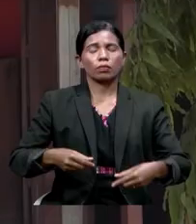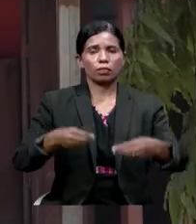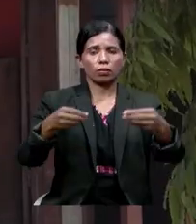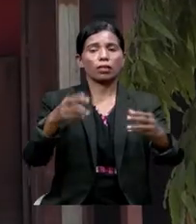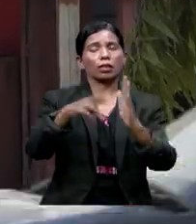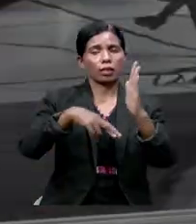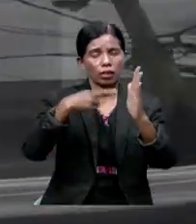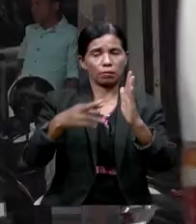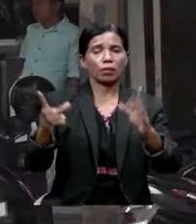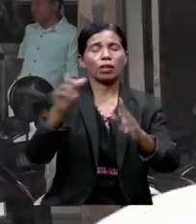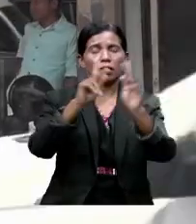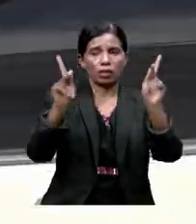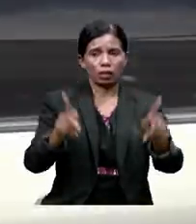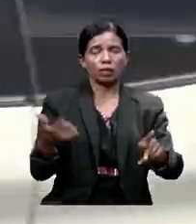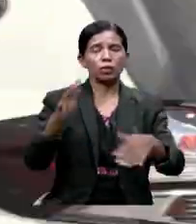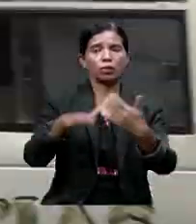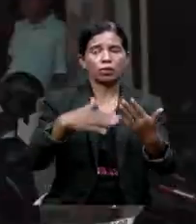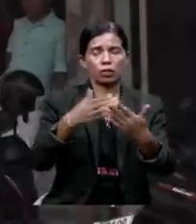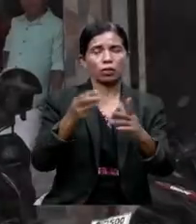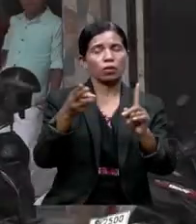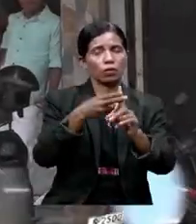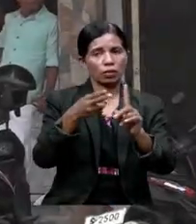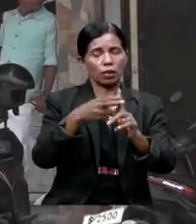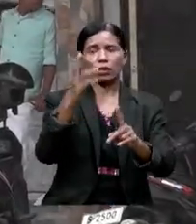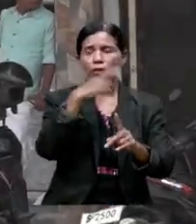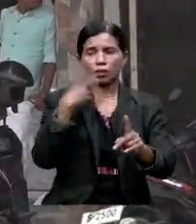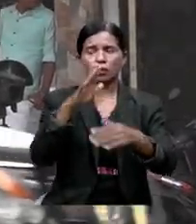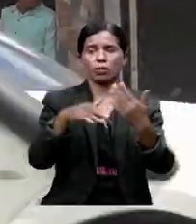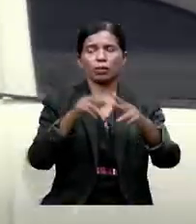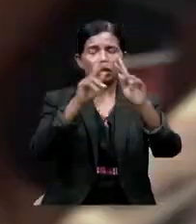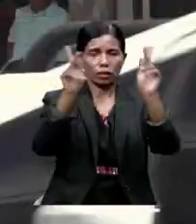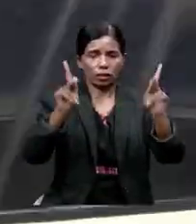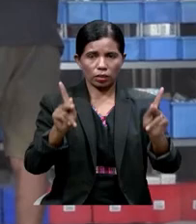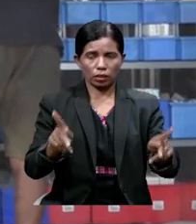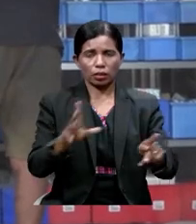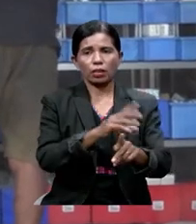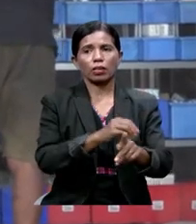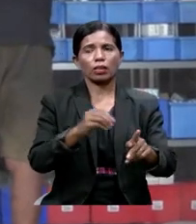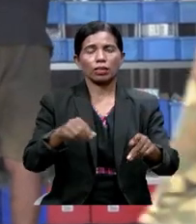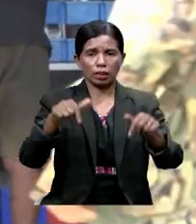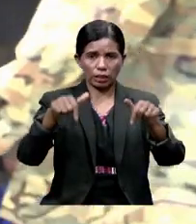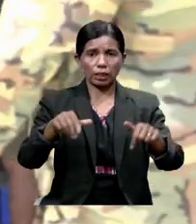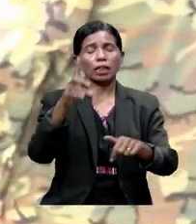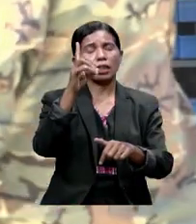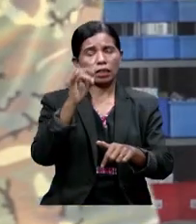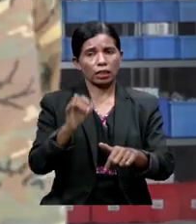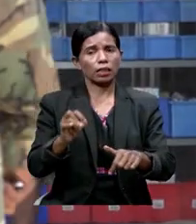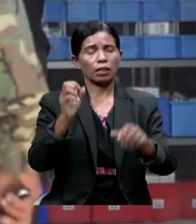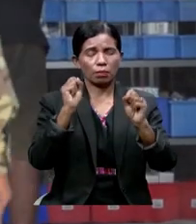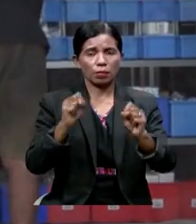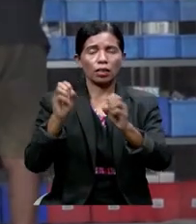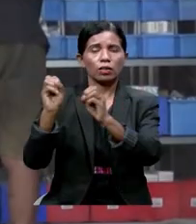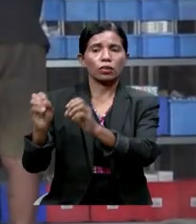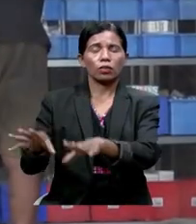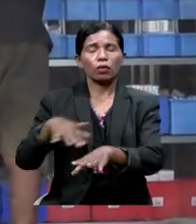circular ba loza comercial, hotel, restaurantes, kiosque no oficina Sira e a capital dili, atubele soe